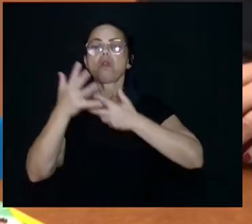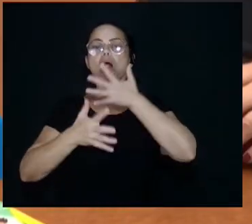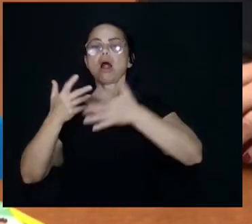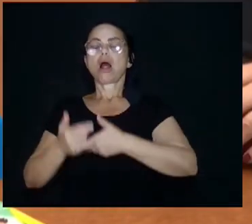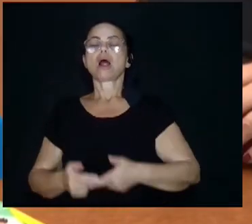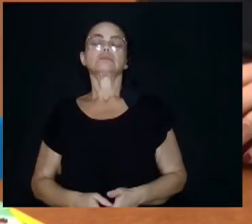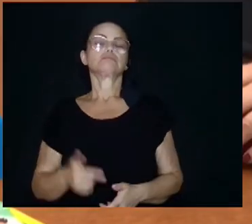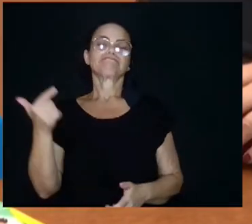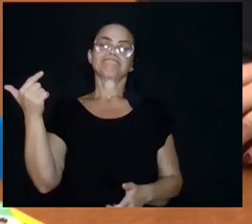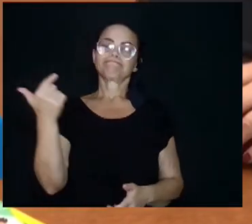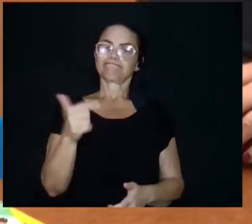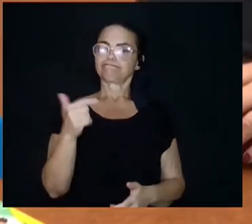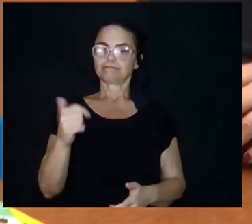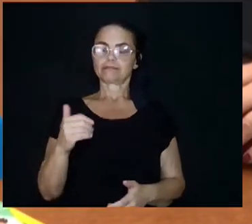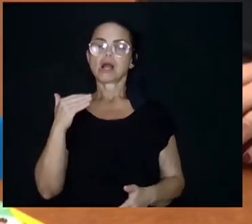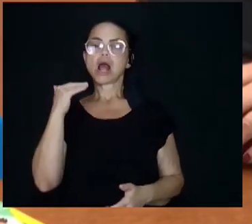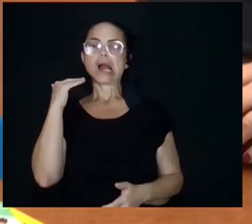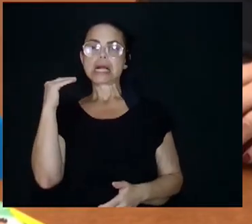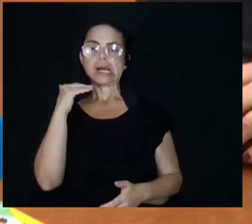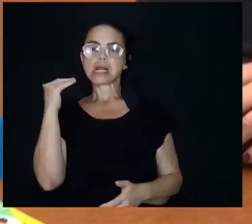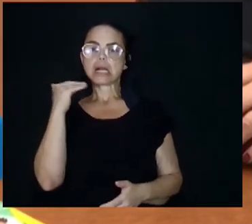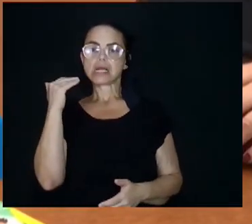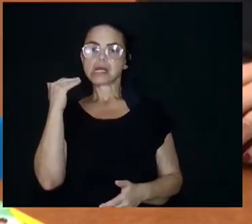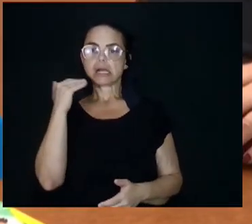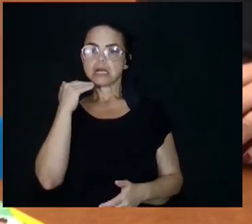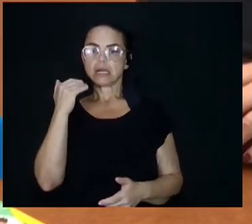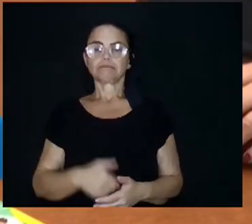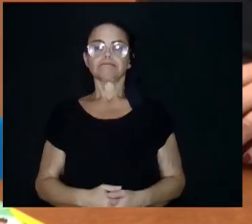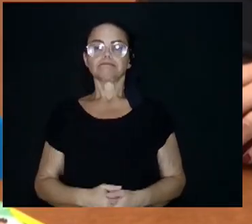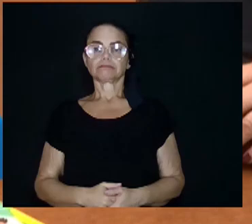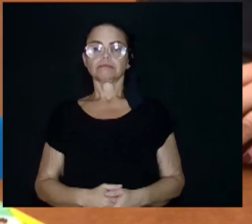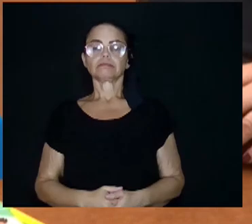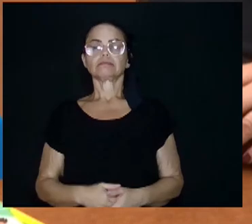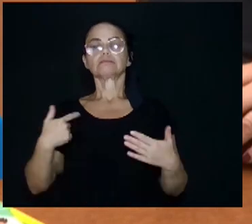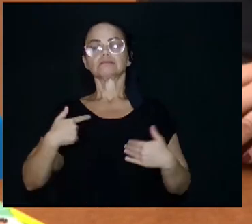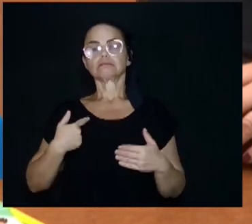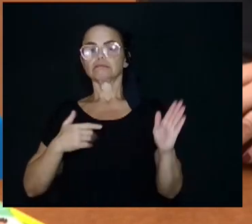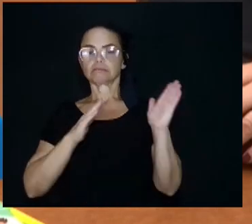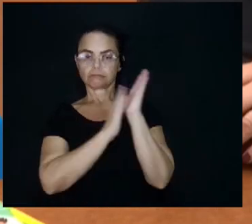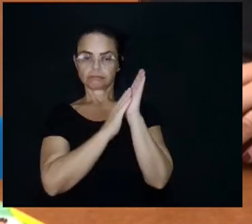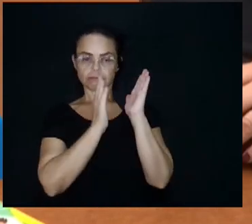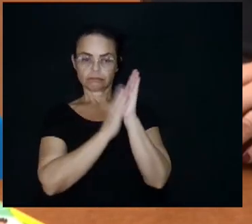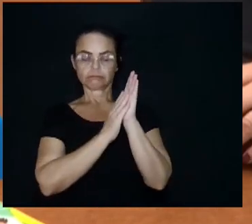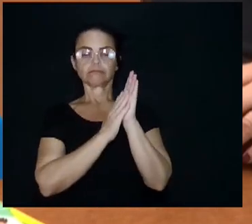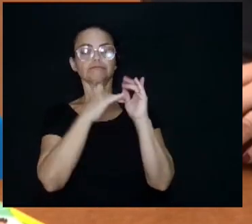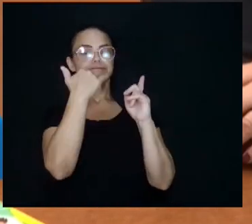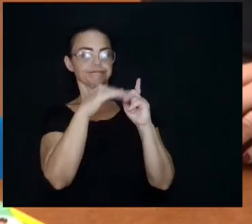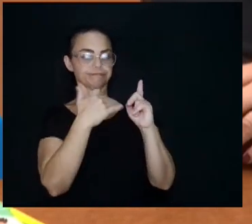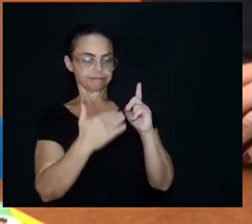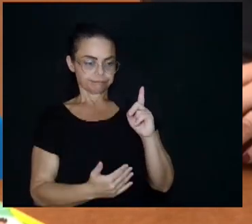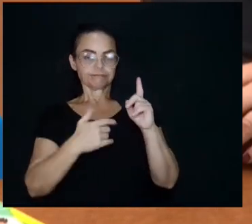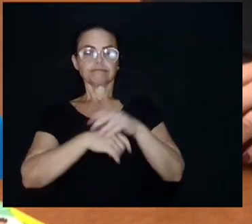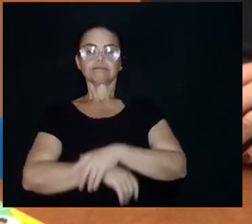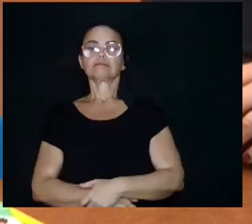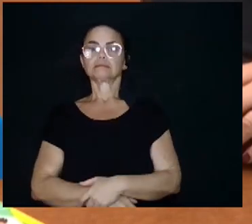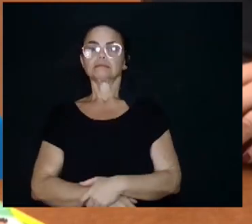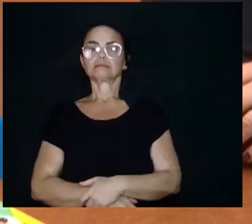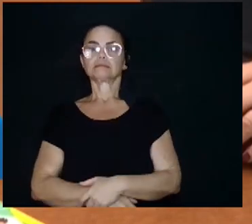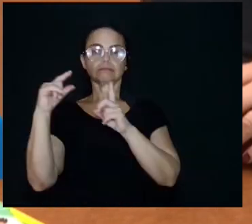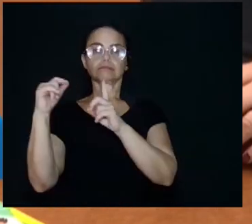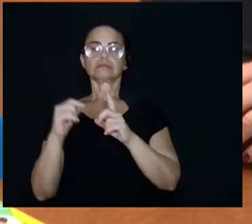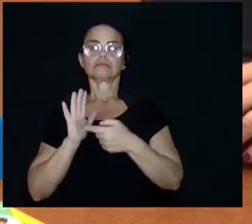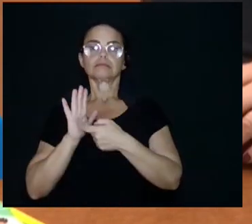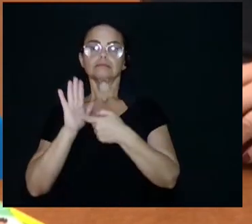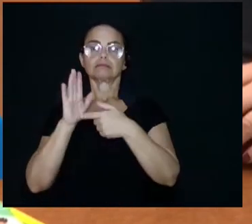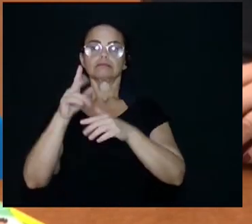e eu fiquei bastante honrada, lisonjeada por ter sido escolhida para apresentar esse projeto de lei,